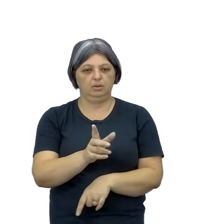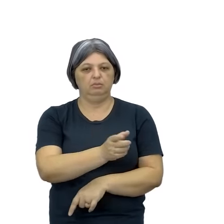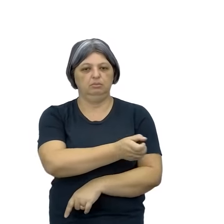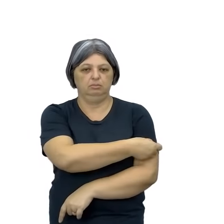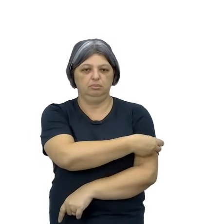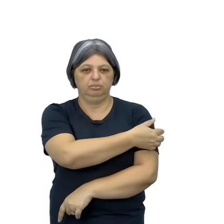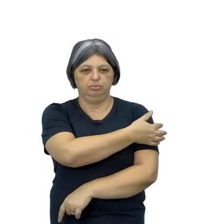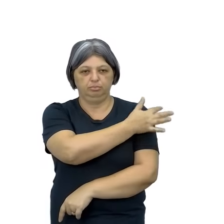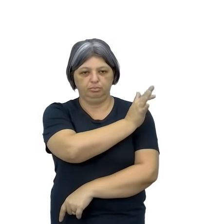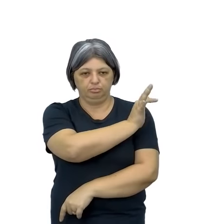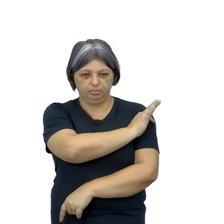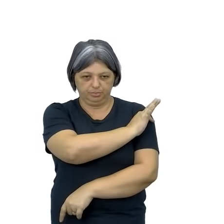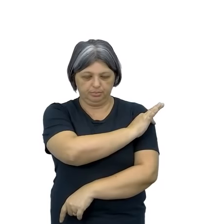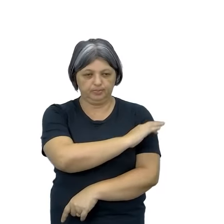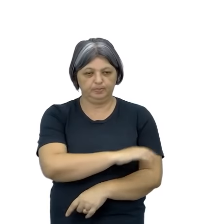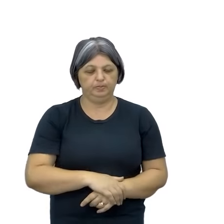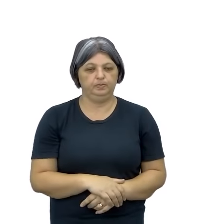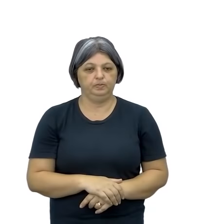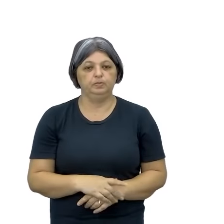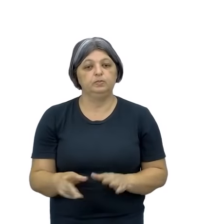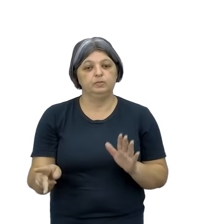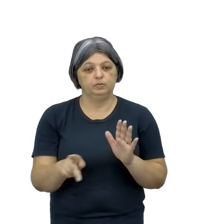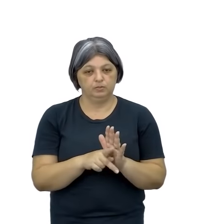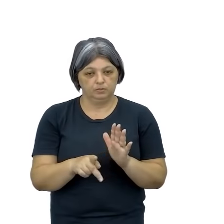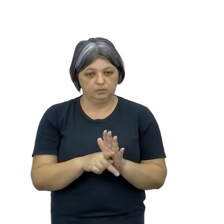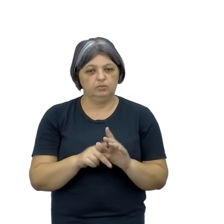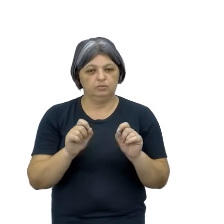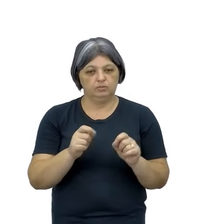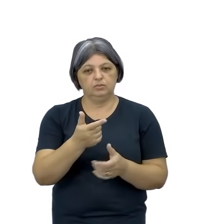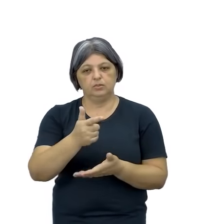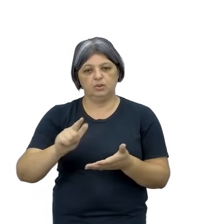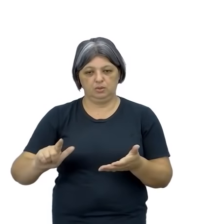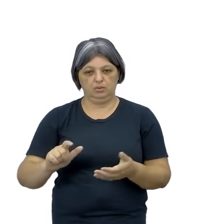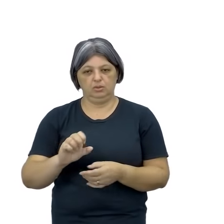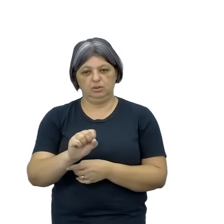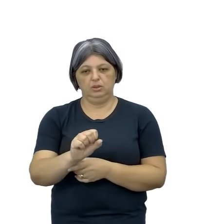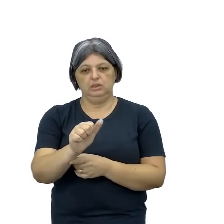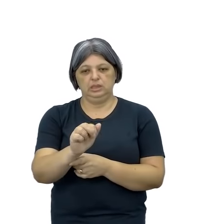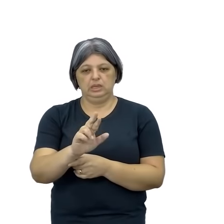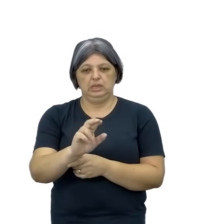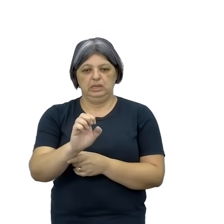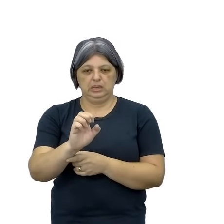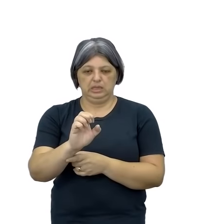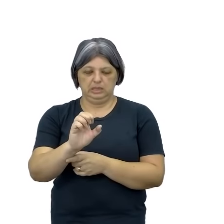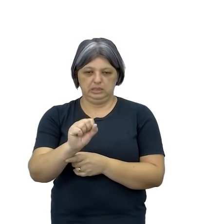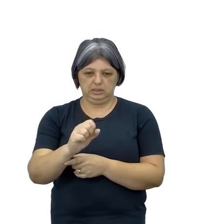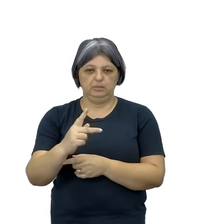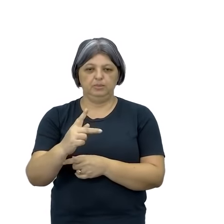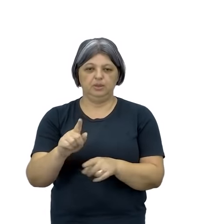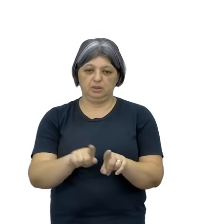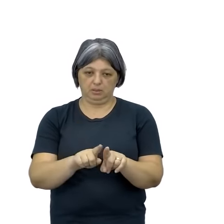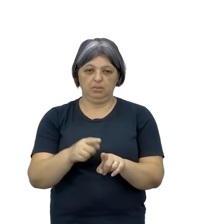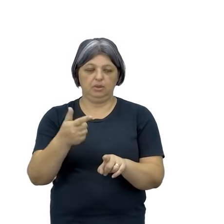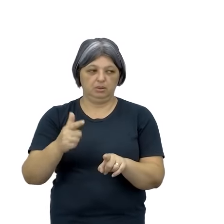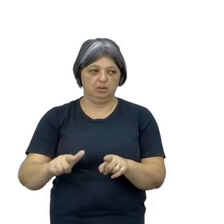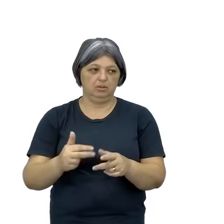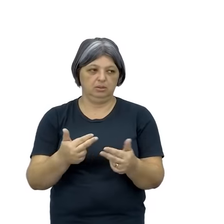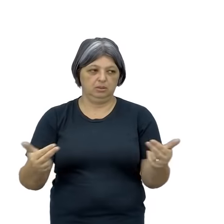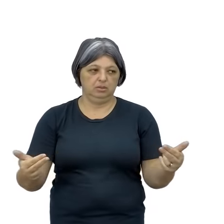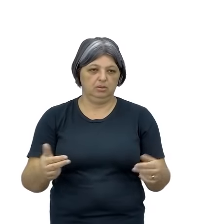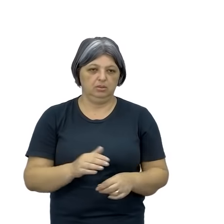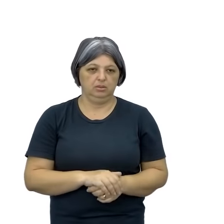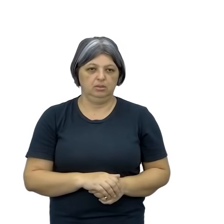também é importante, a própria Staresp, entre outros. Então, são instrumentos avaliativos que podem também ajudá-los, né,